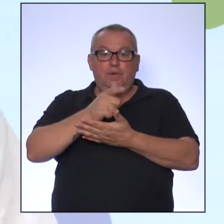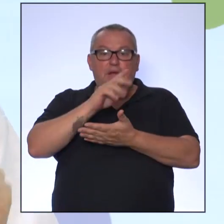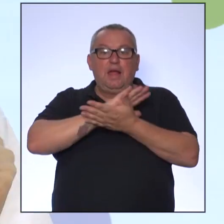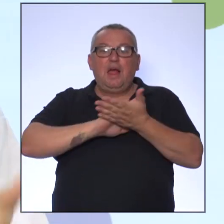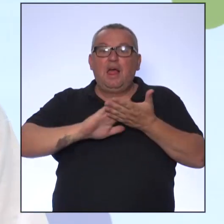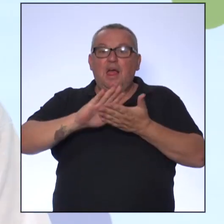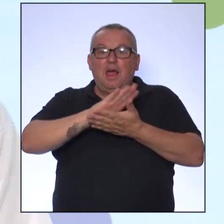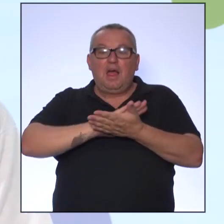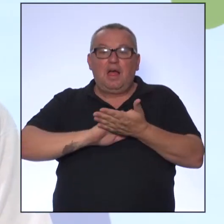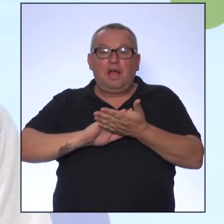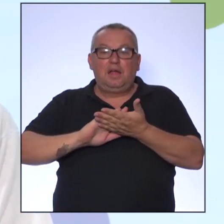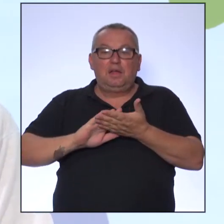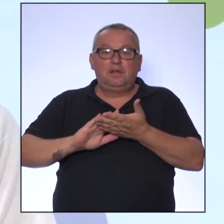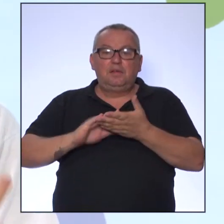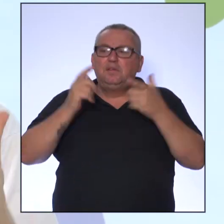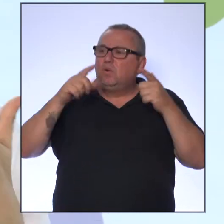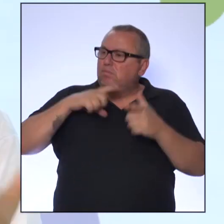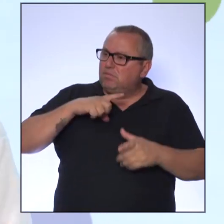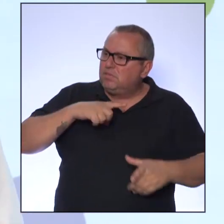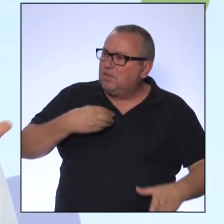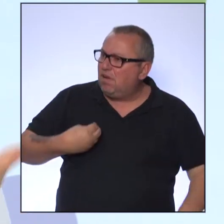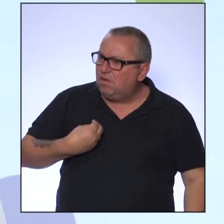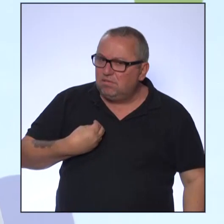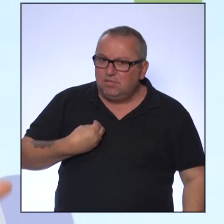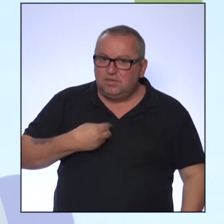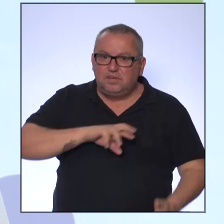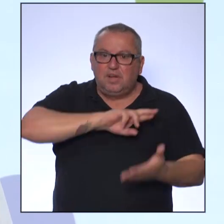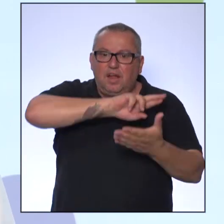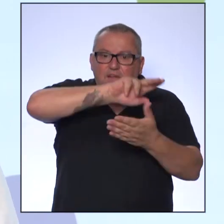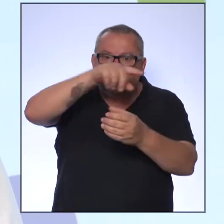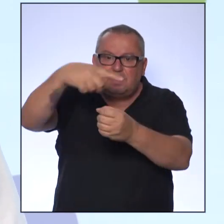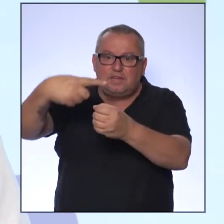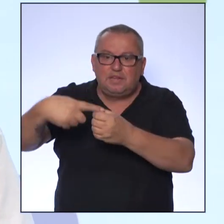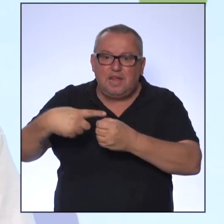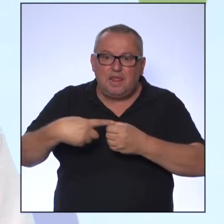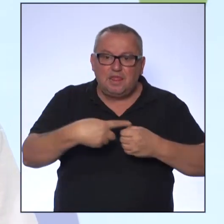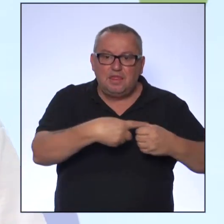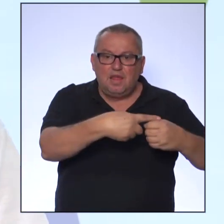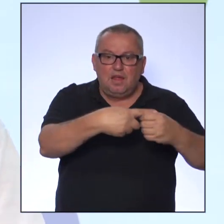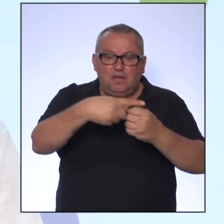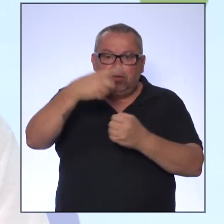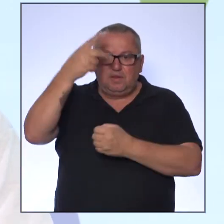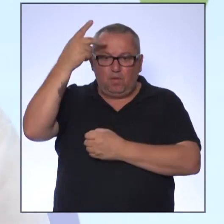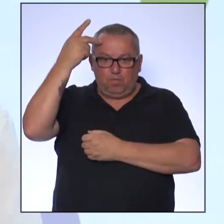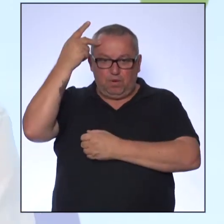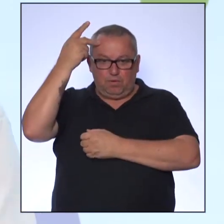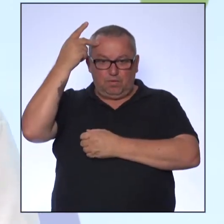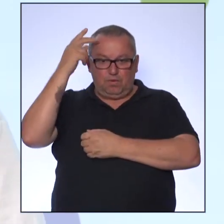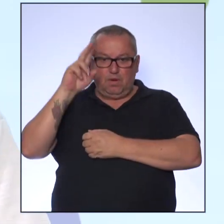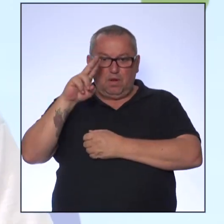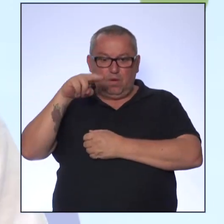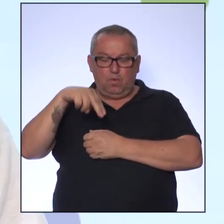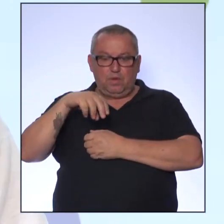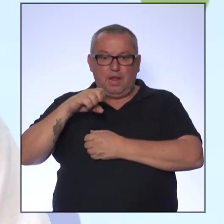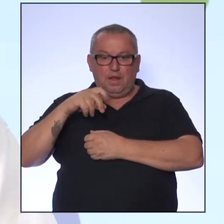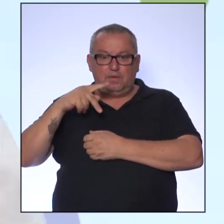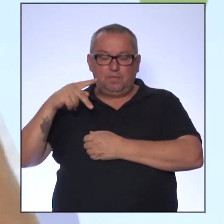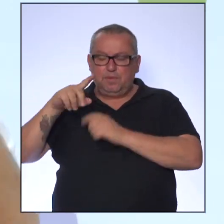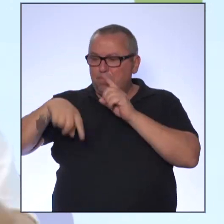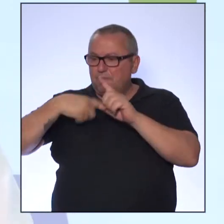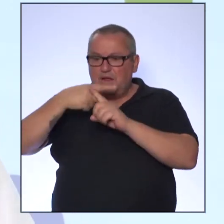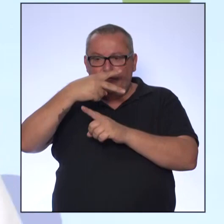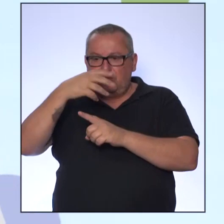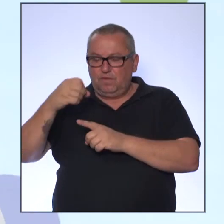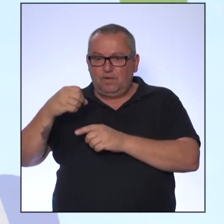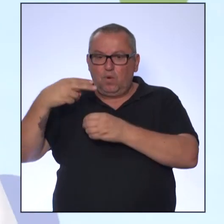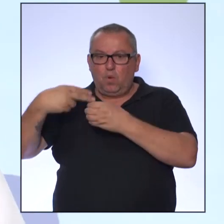nada. E onde eles estão? Em vários municípios do estado de São Paulo. A Unesp em mais de 20 cidades, a Unicamp